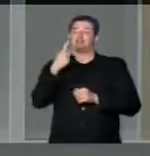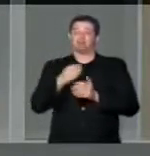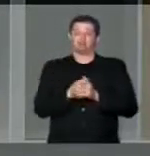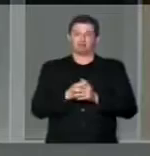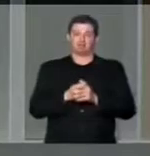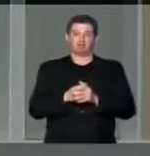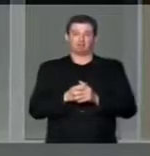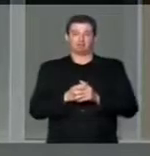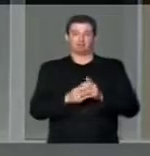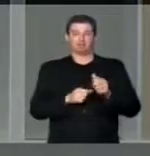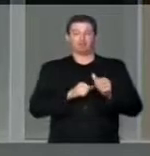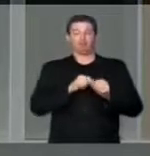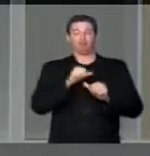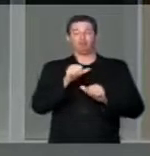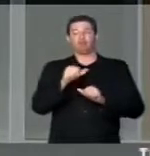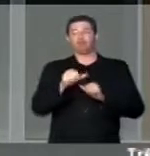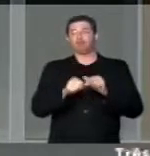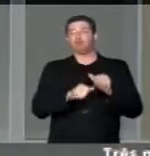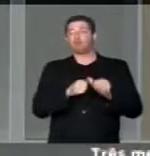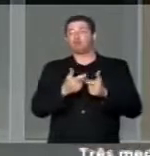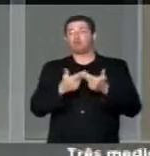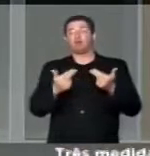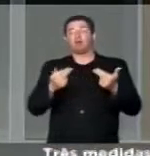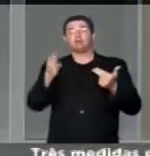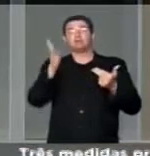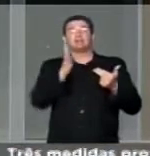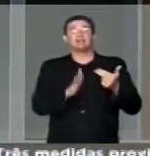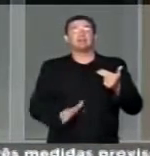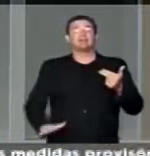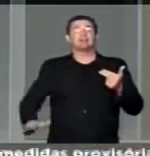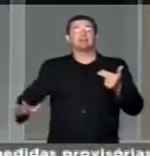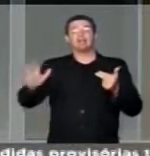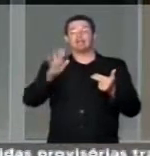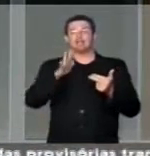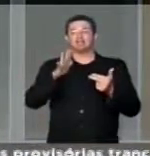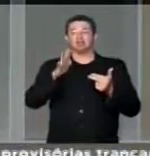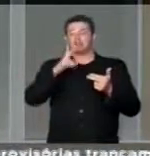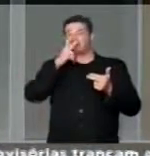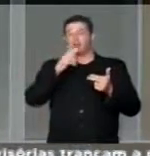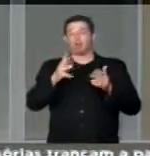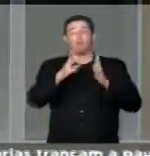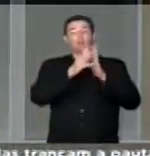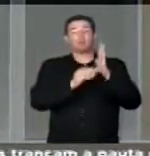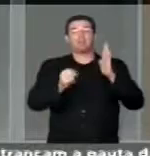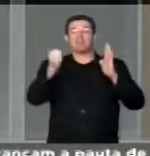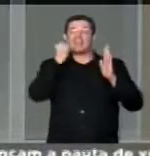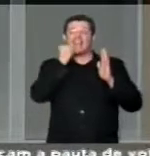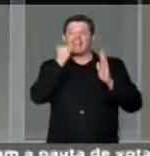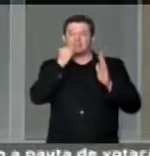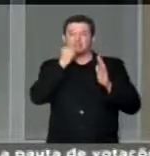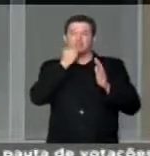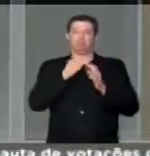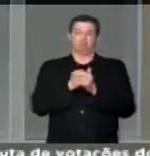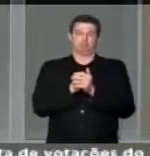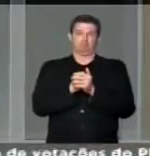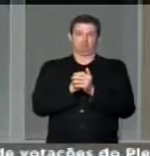isso virou um paradigma nacional de cinismo, de mentira, de chantagem, de corrupção